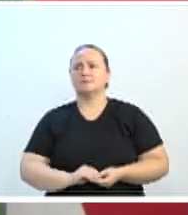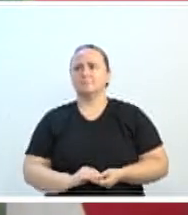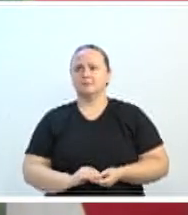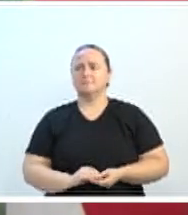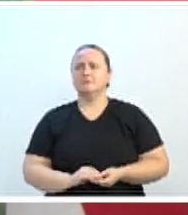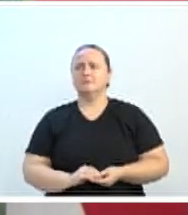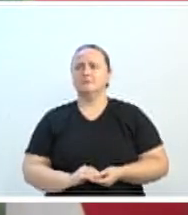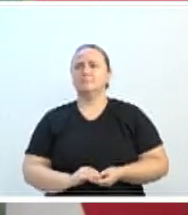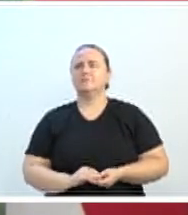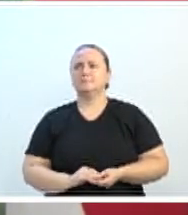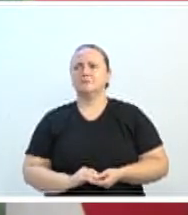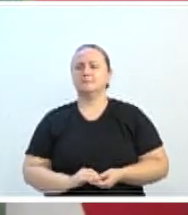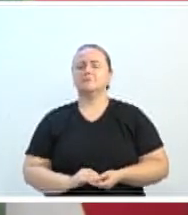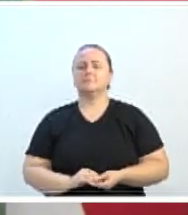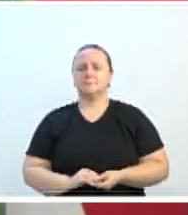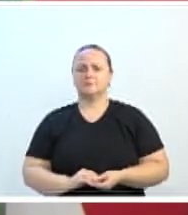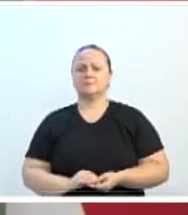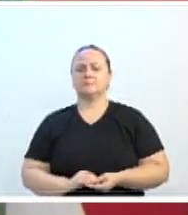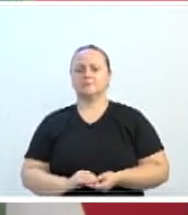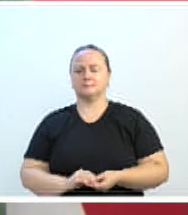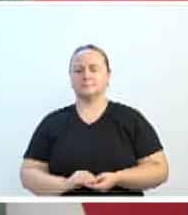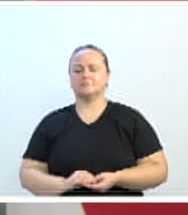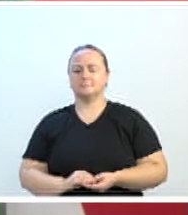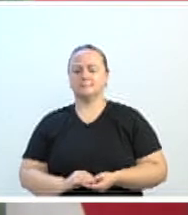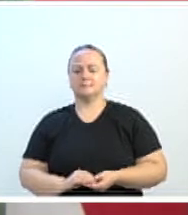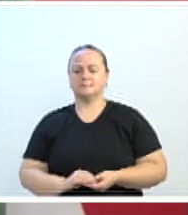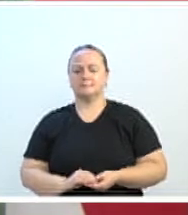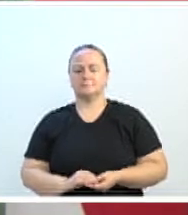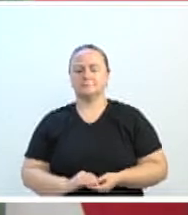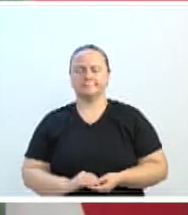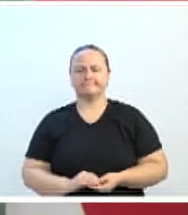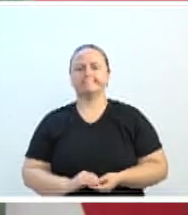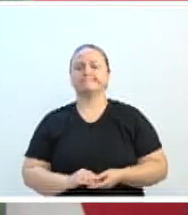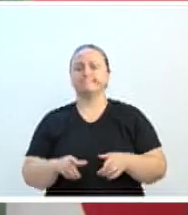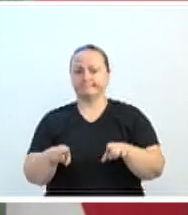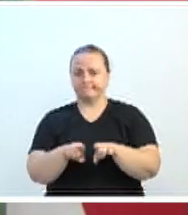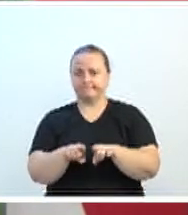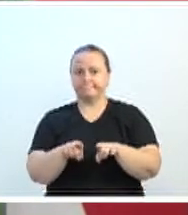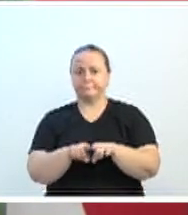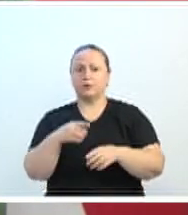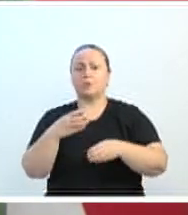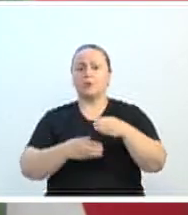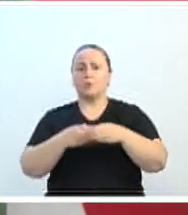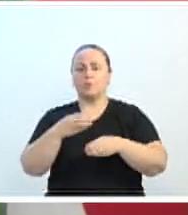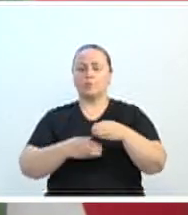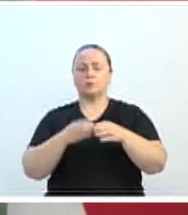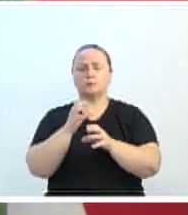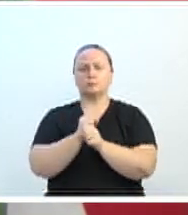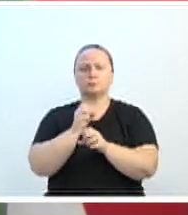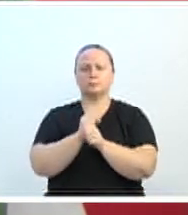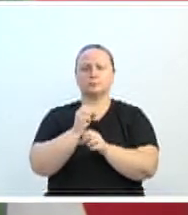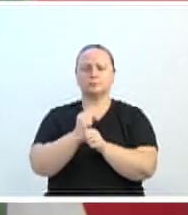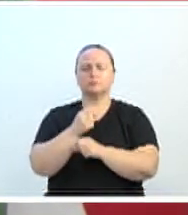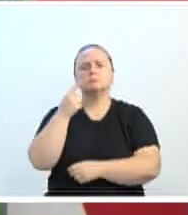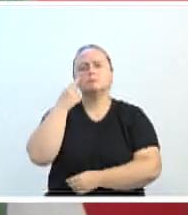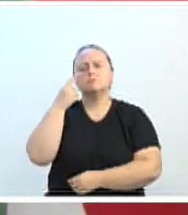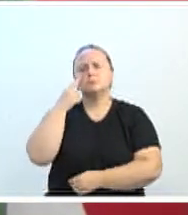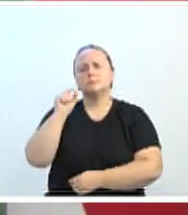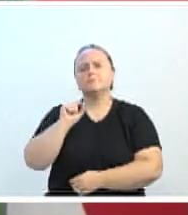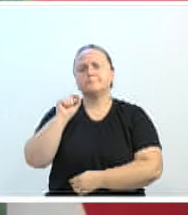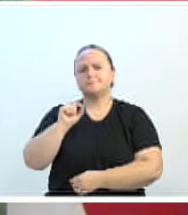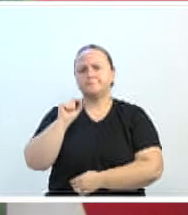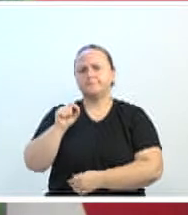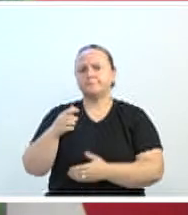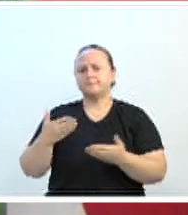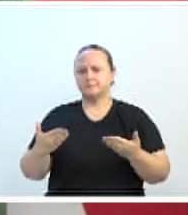perfeito. Essa, inclusive, é uma dos apontamentos do cálculo atuarial, de que há